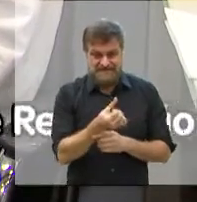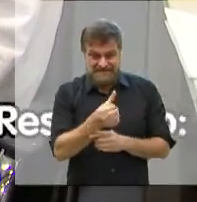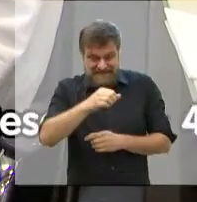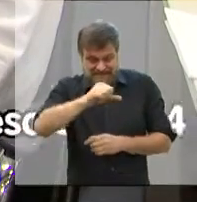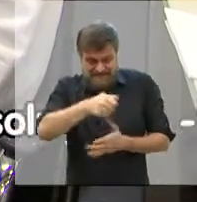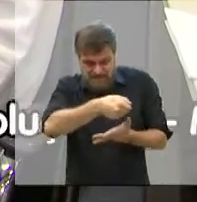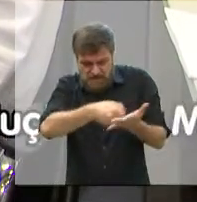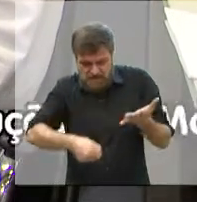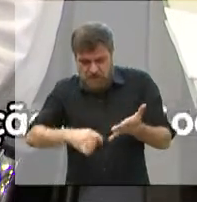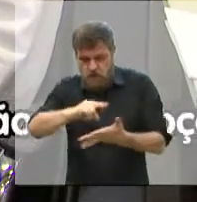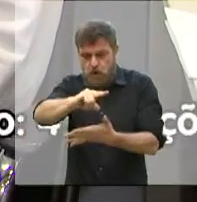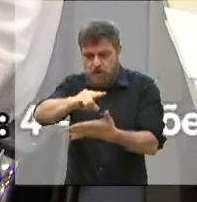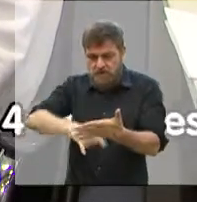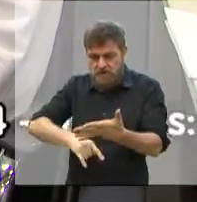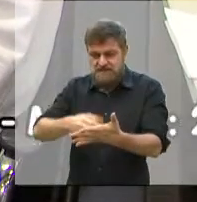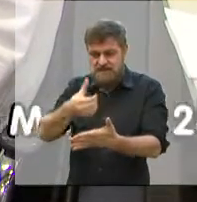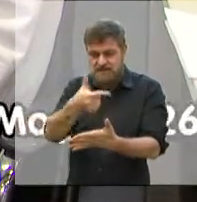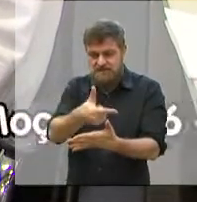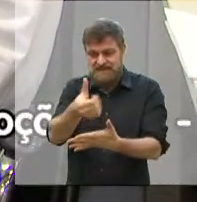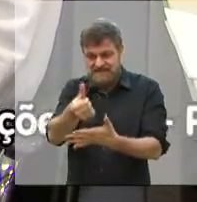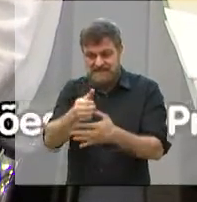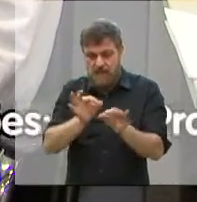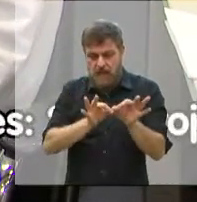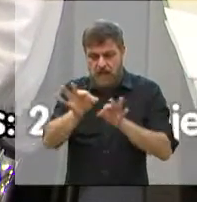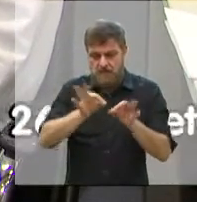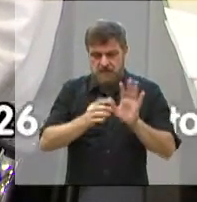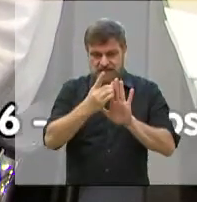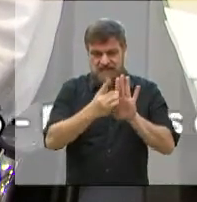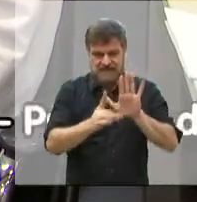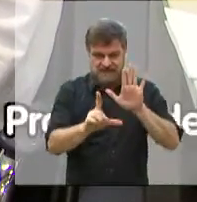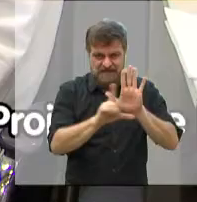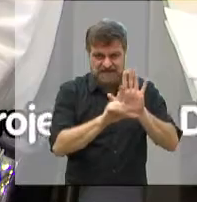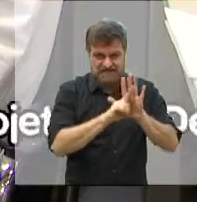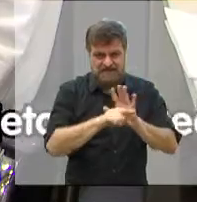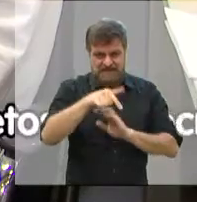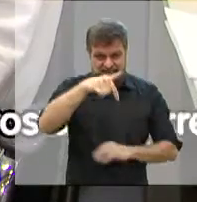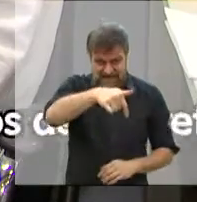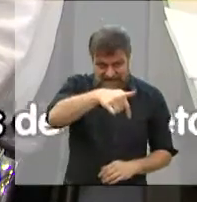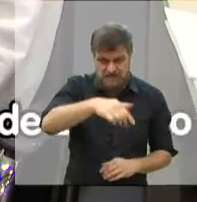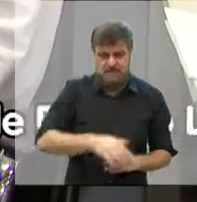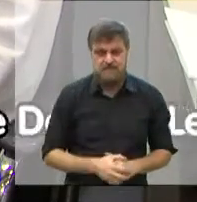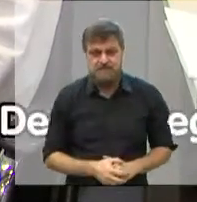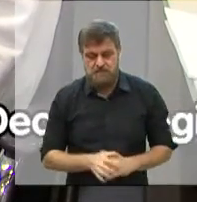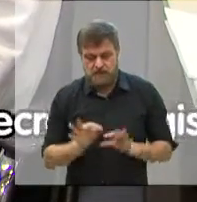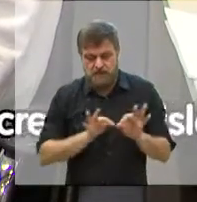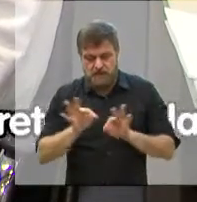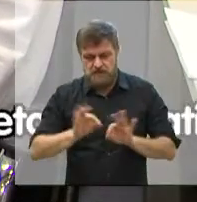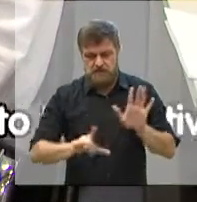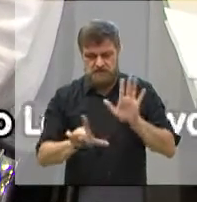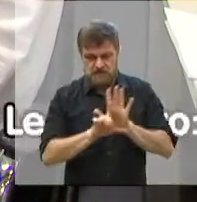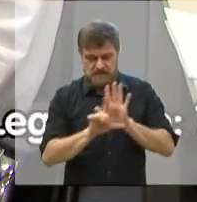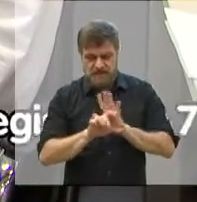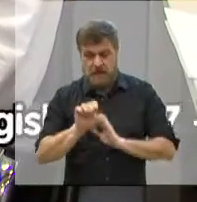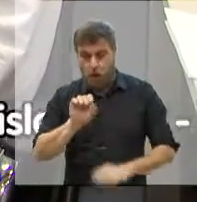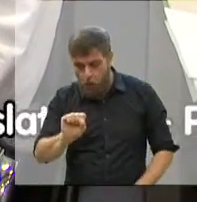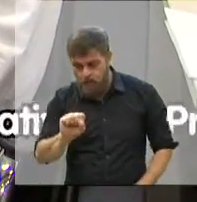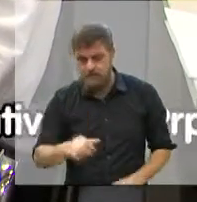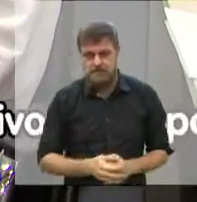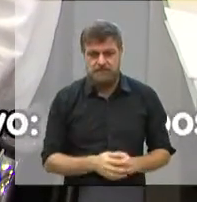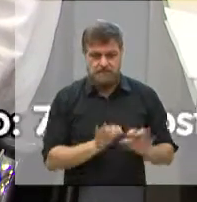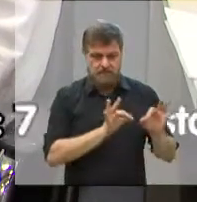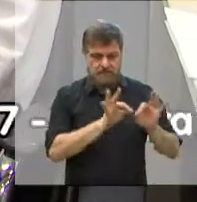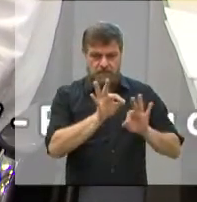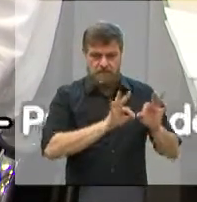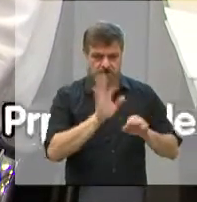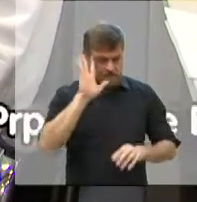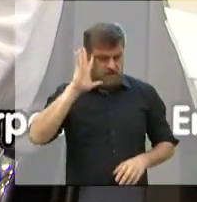269, moção 26, projeto de decreto legislativo 7, projeto de lei ordinária 8,